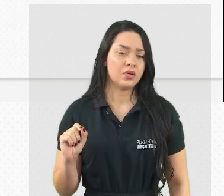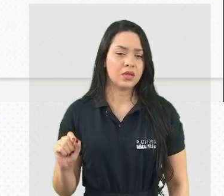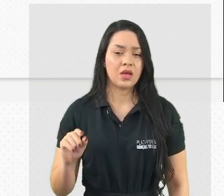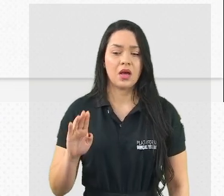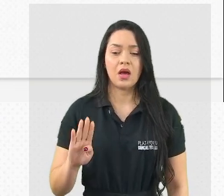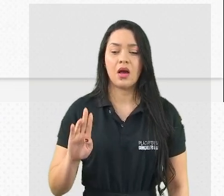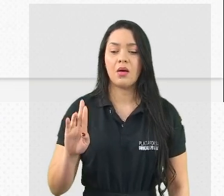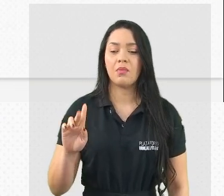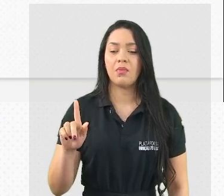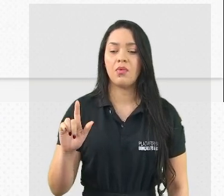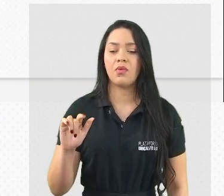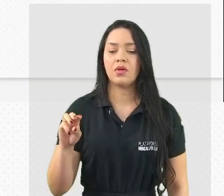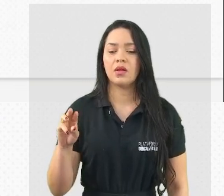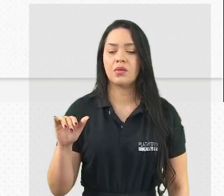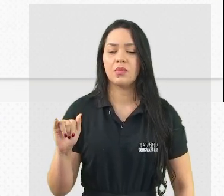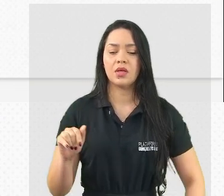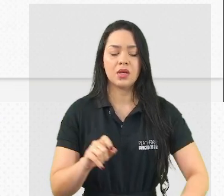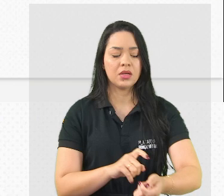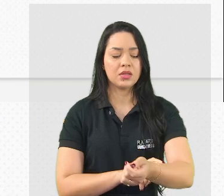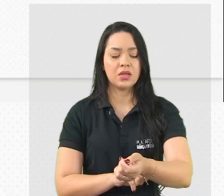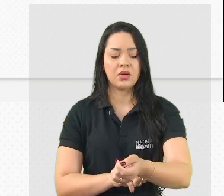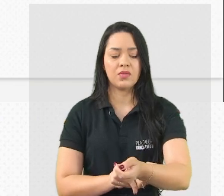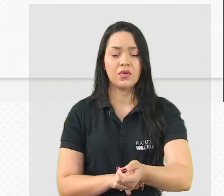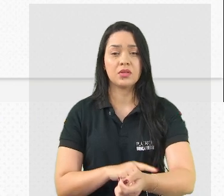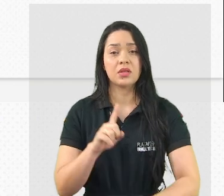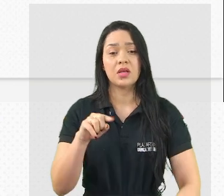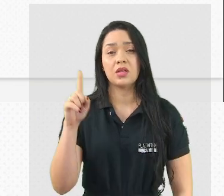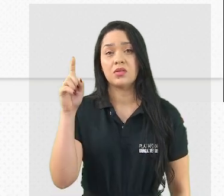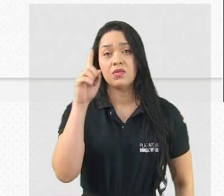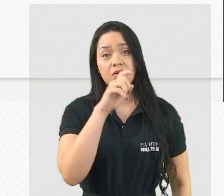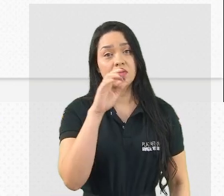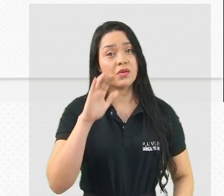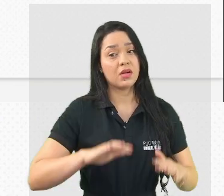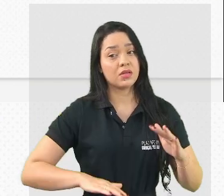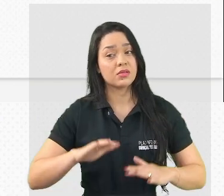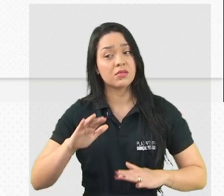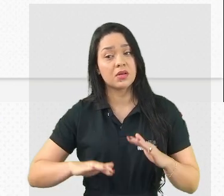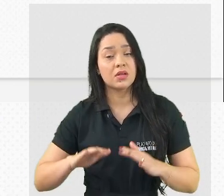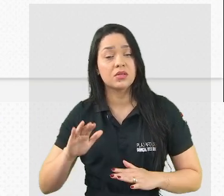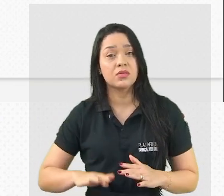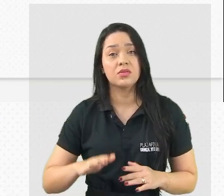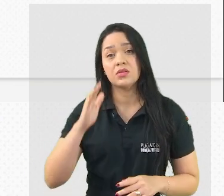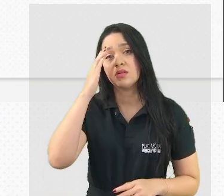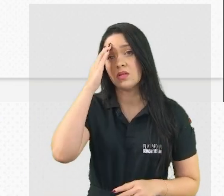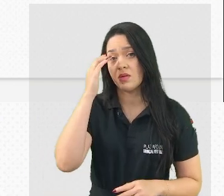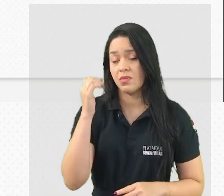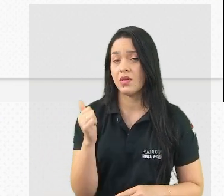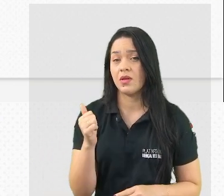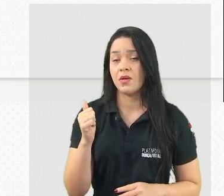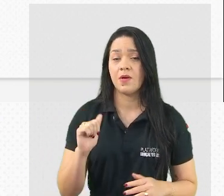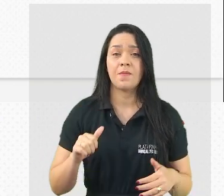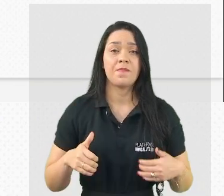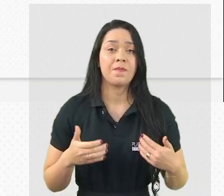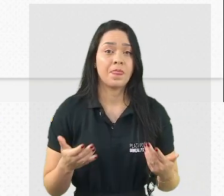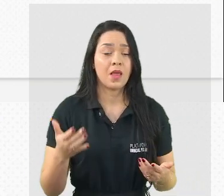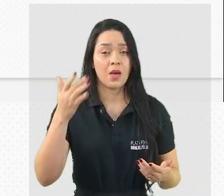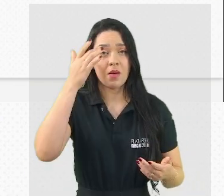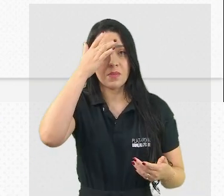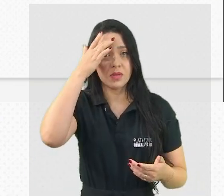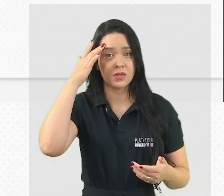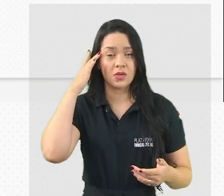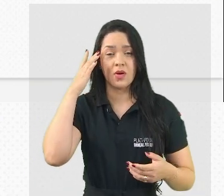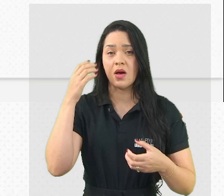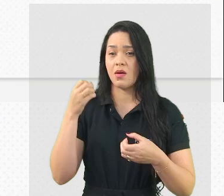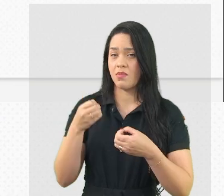bulimia nervosa, é um distúrbio que ele é muito difícil, às vezes, de ser diagnosticado. Então, uma pessoa bem